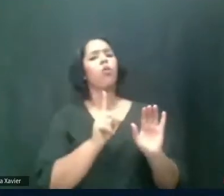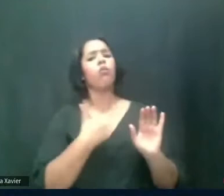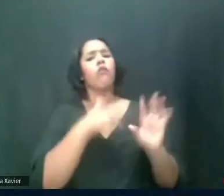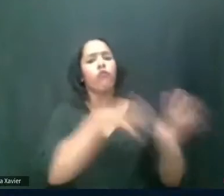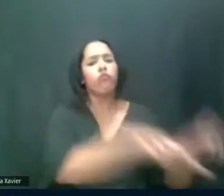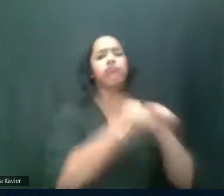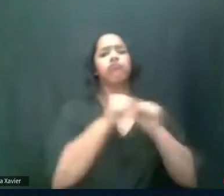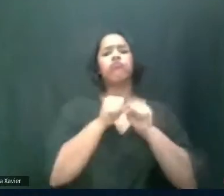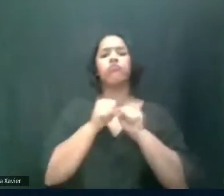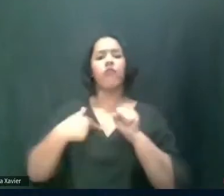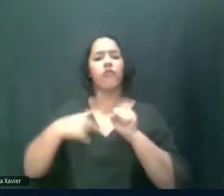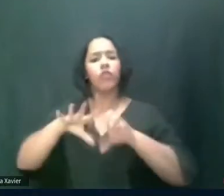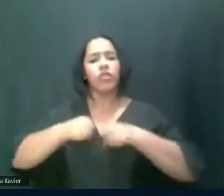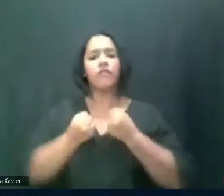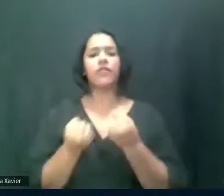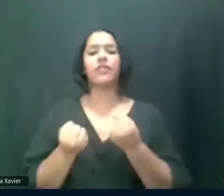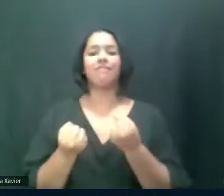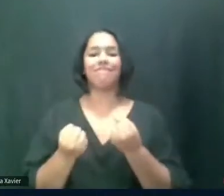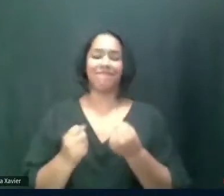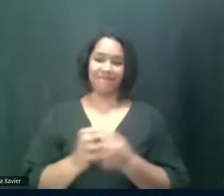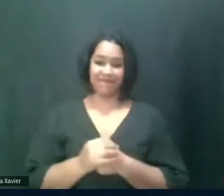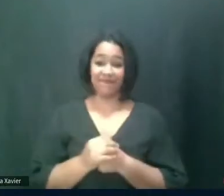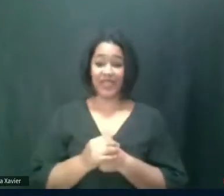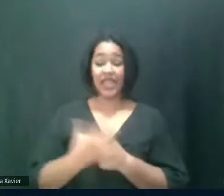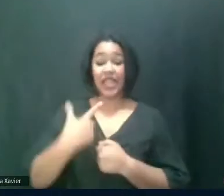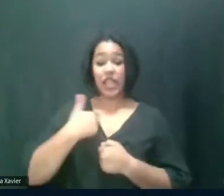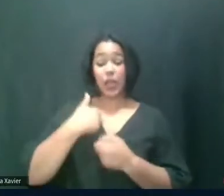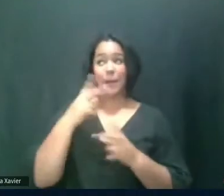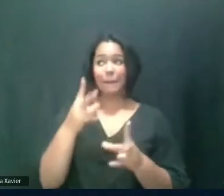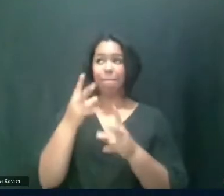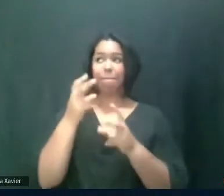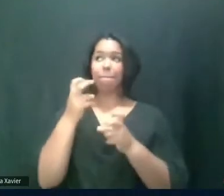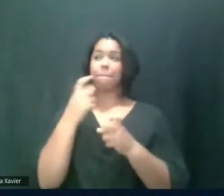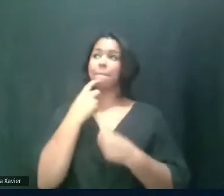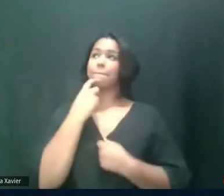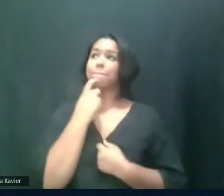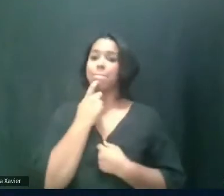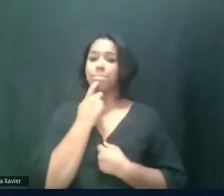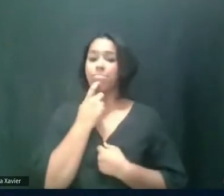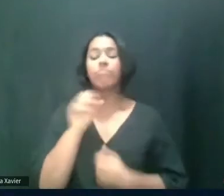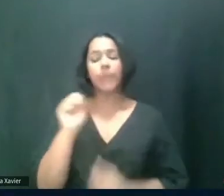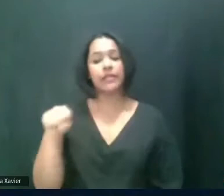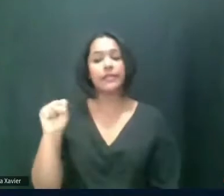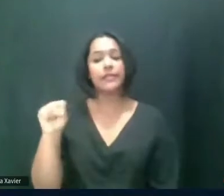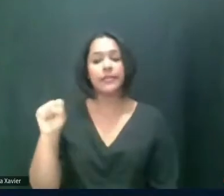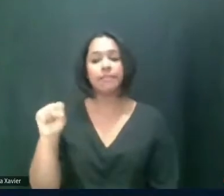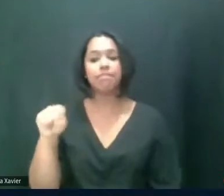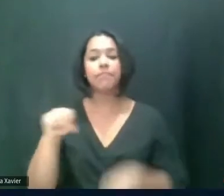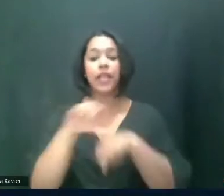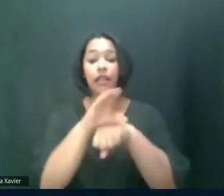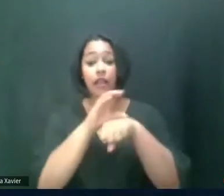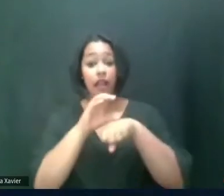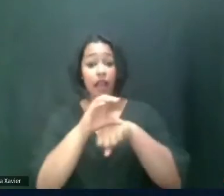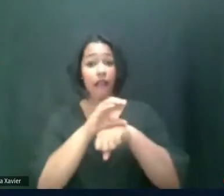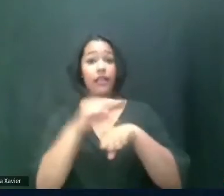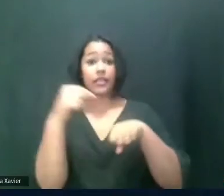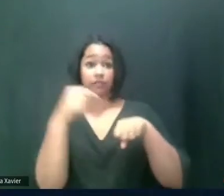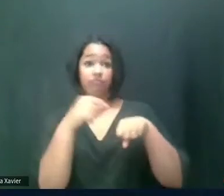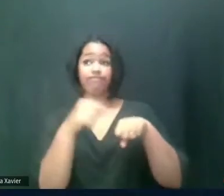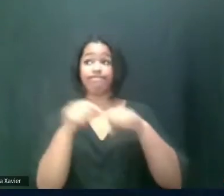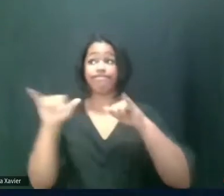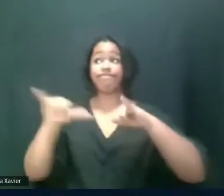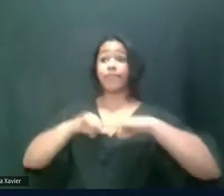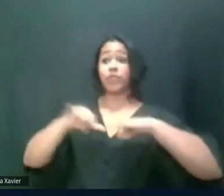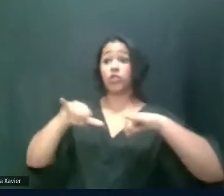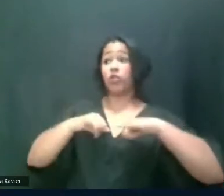sim. Então, assim... O que eu percebo, professora, é que, sim, talvez o CAIS seja vítima das políticas